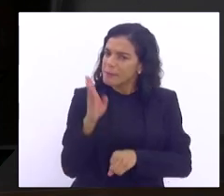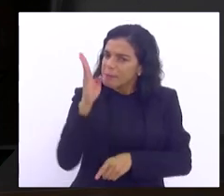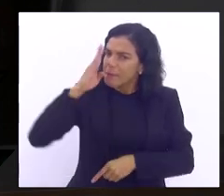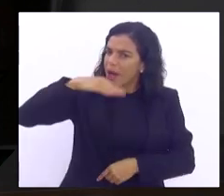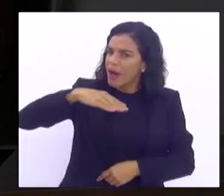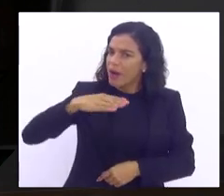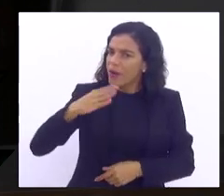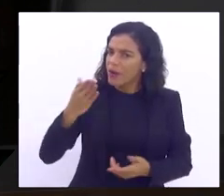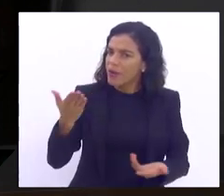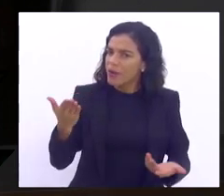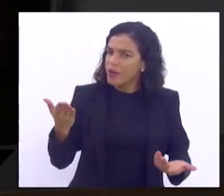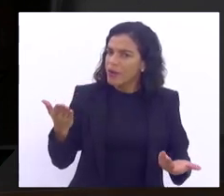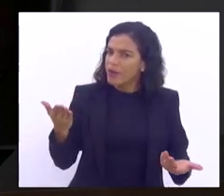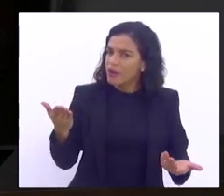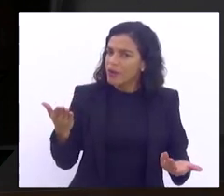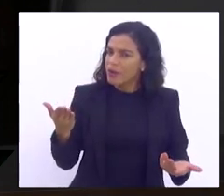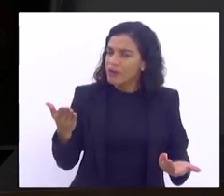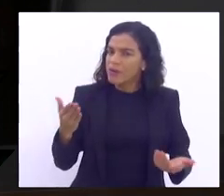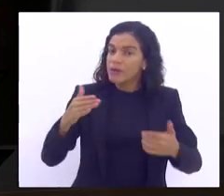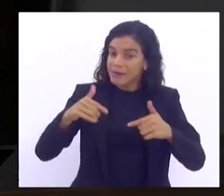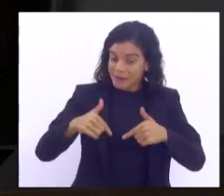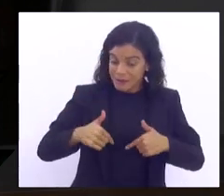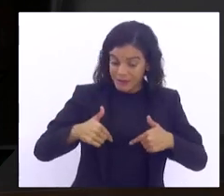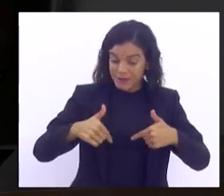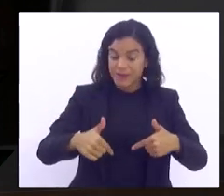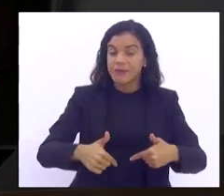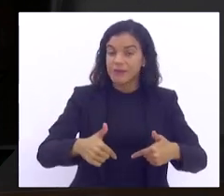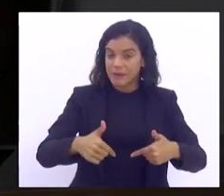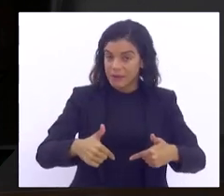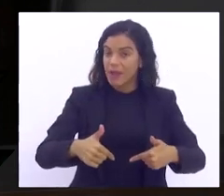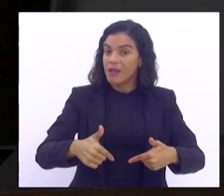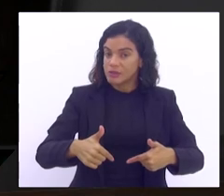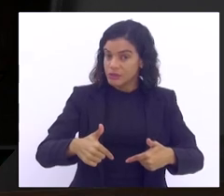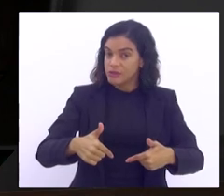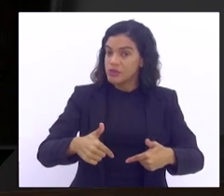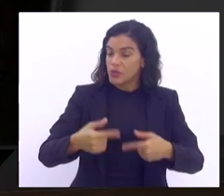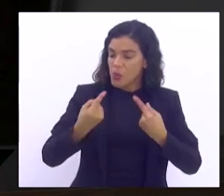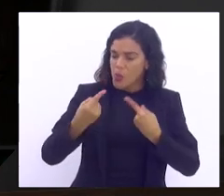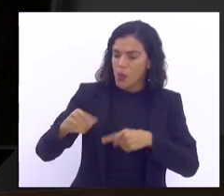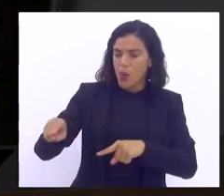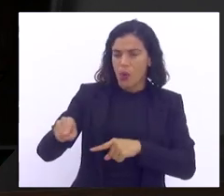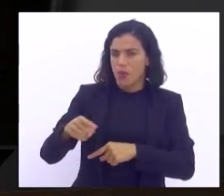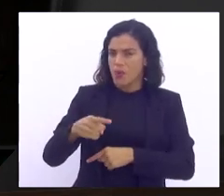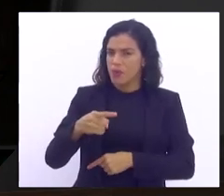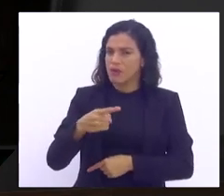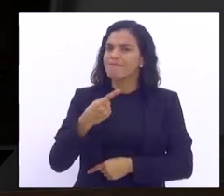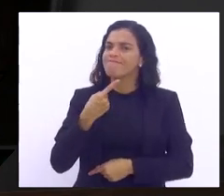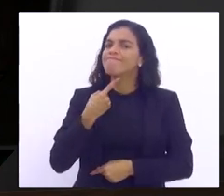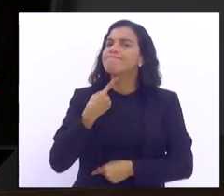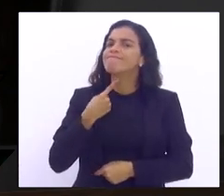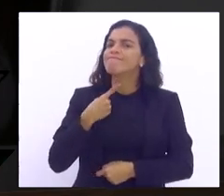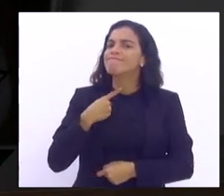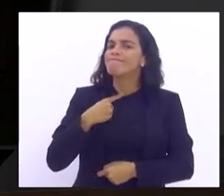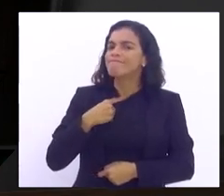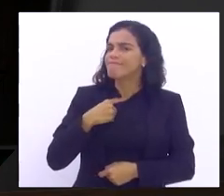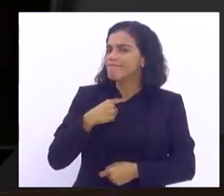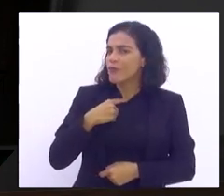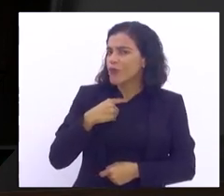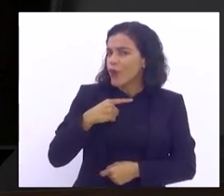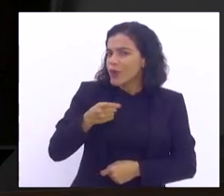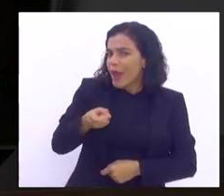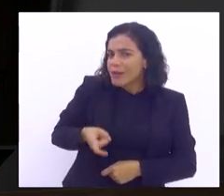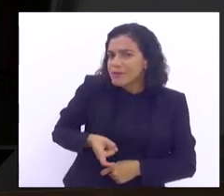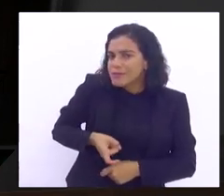maléfica, está agindo contra a vontade daquele ser